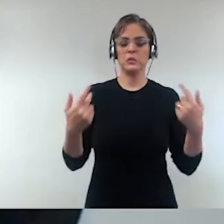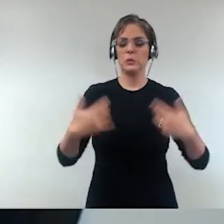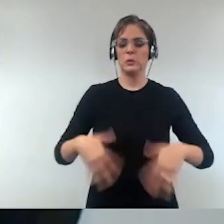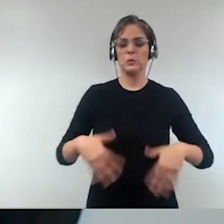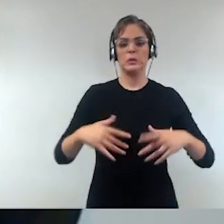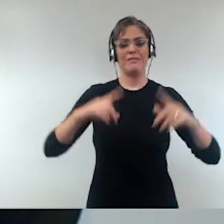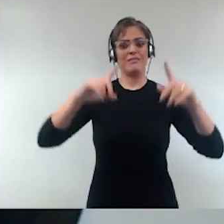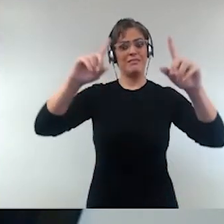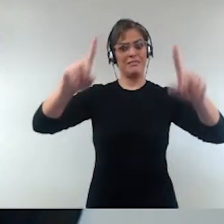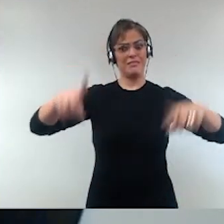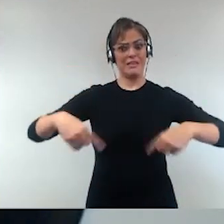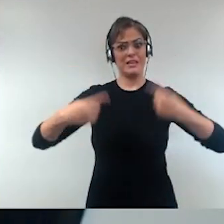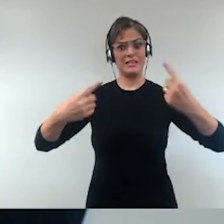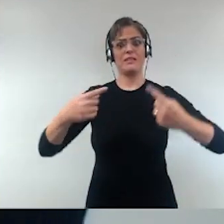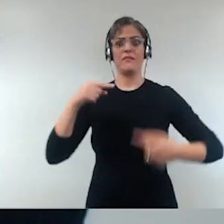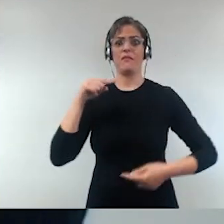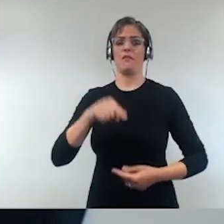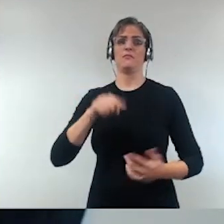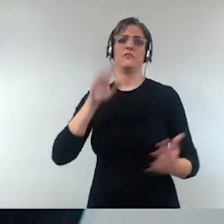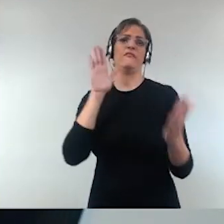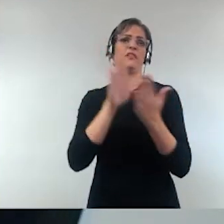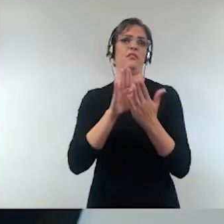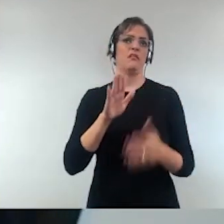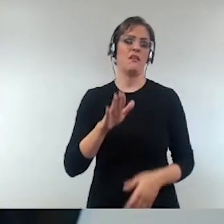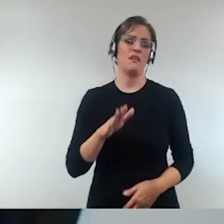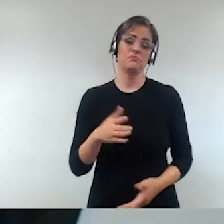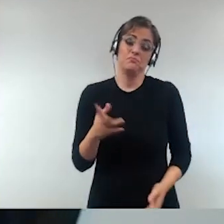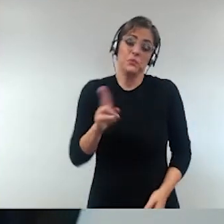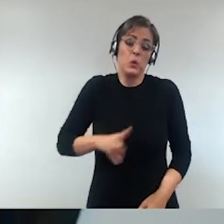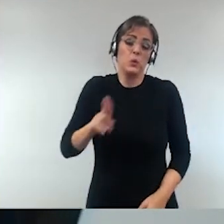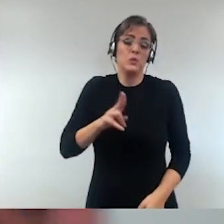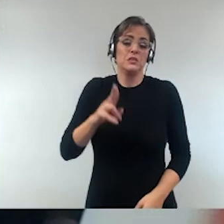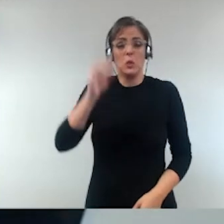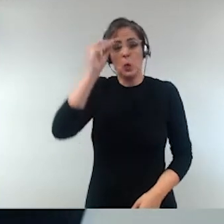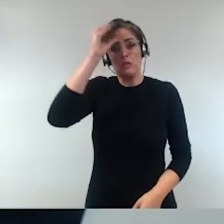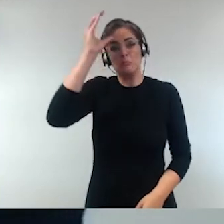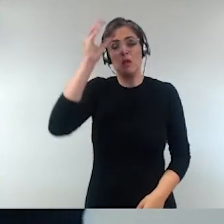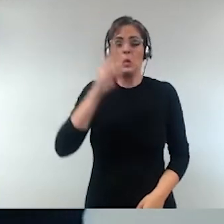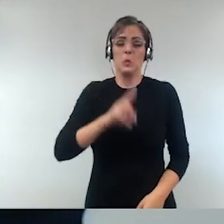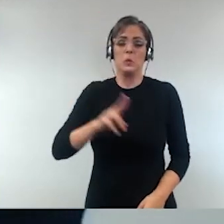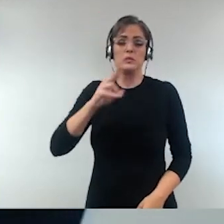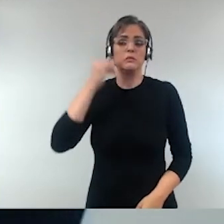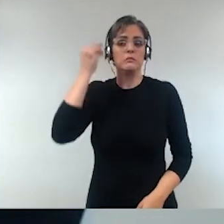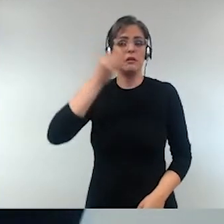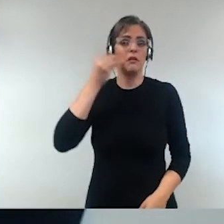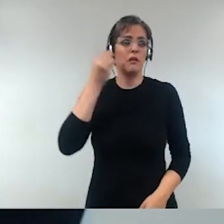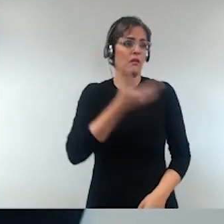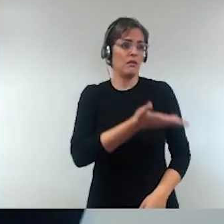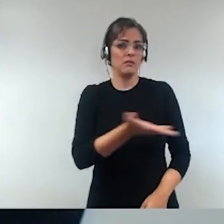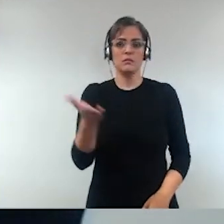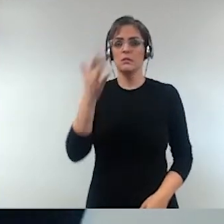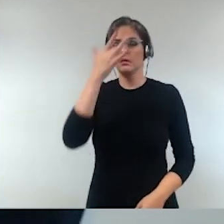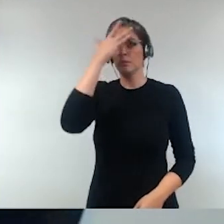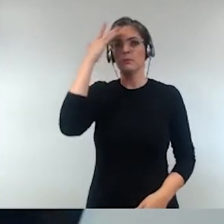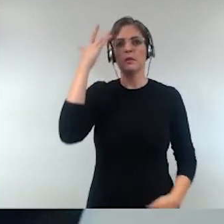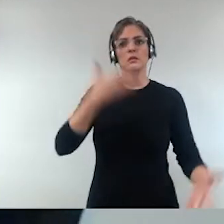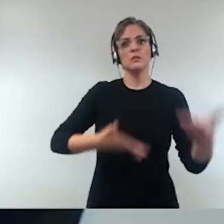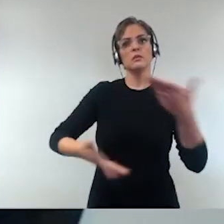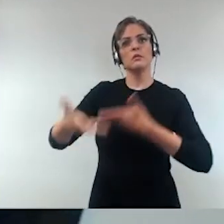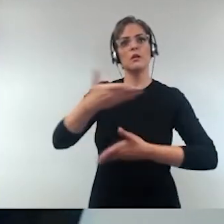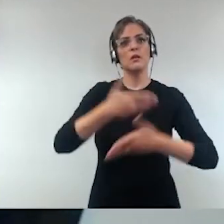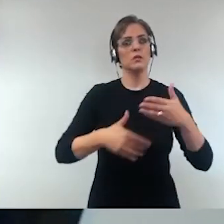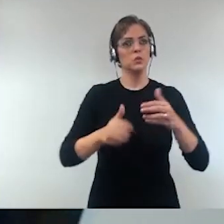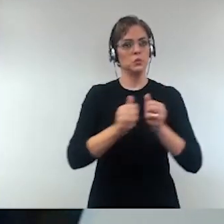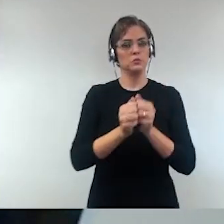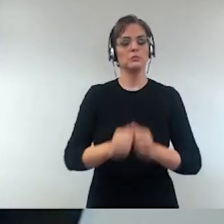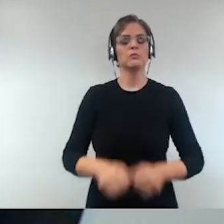temos que fazer com a nossa experiência, com o nosso conhecimento, com o conhecimento daqueles que se dispõem a dividi-lo